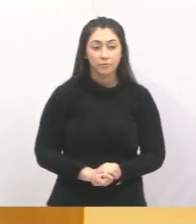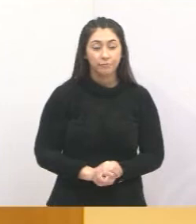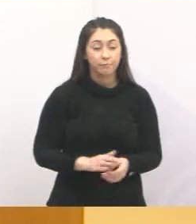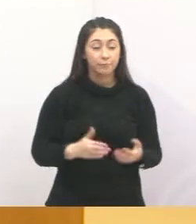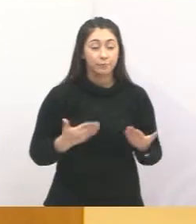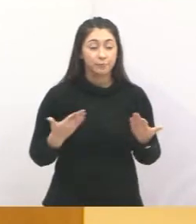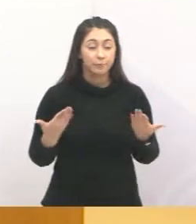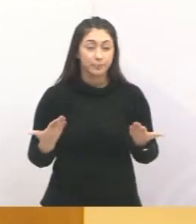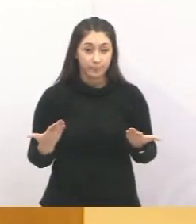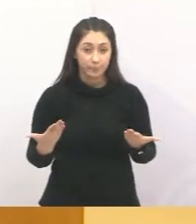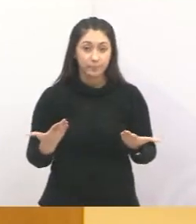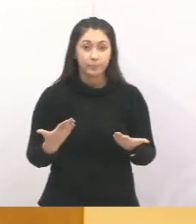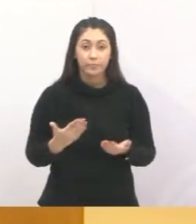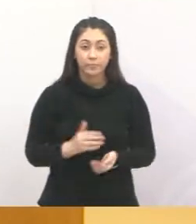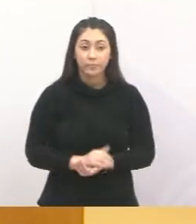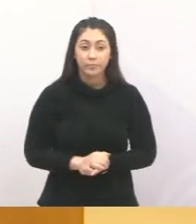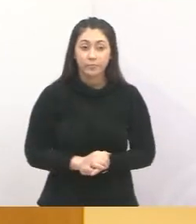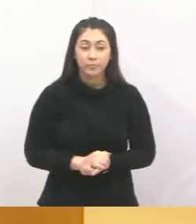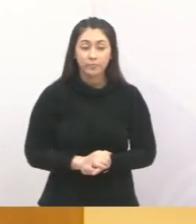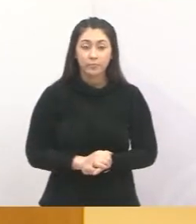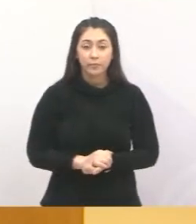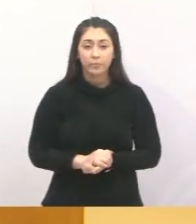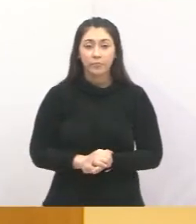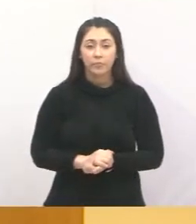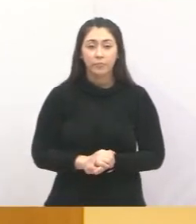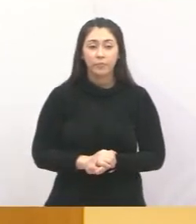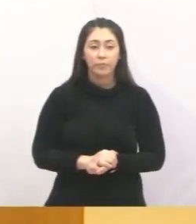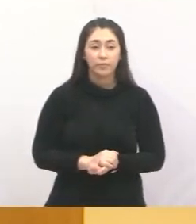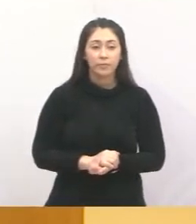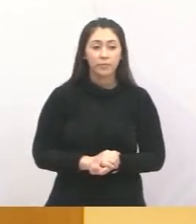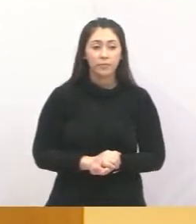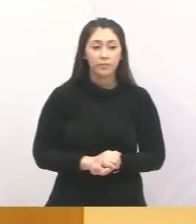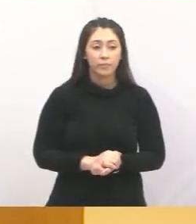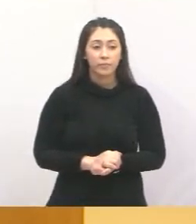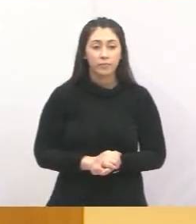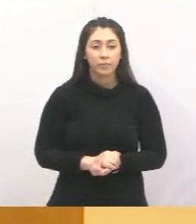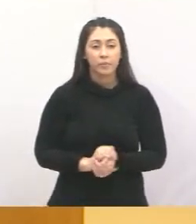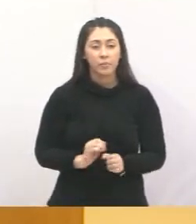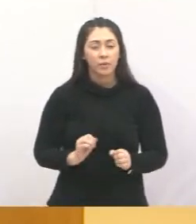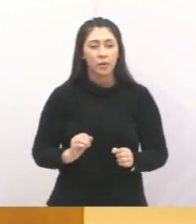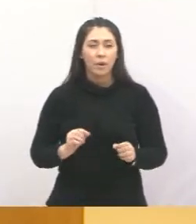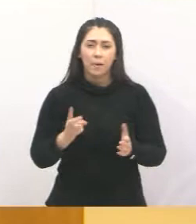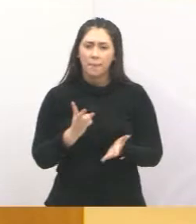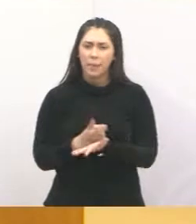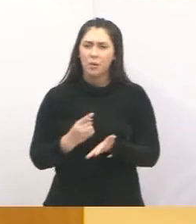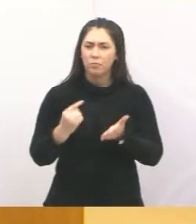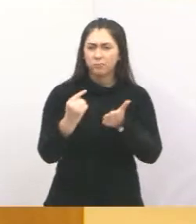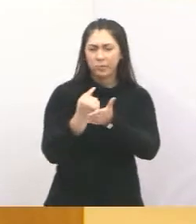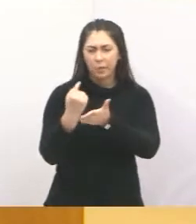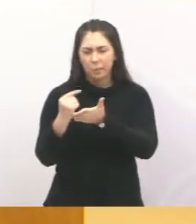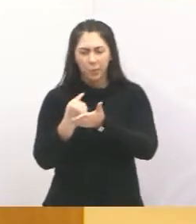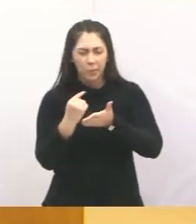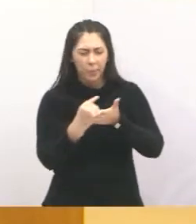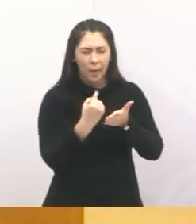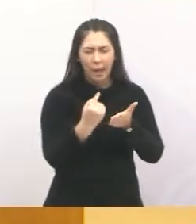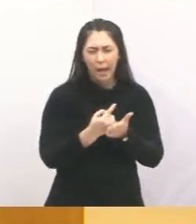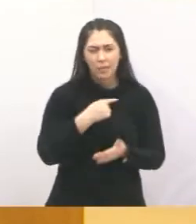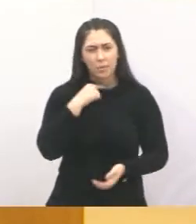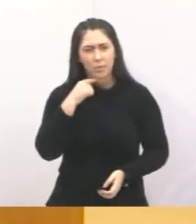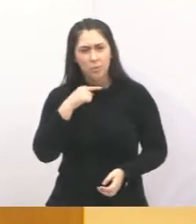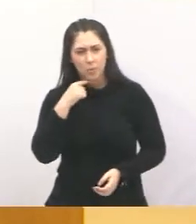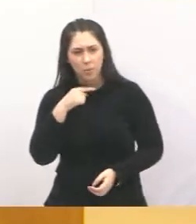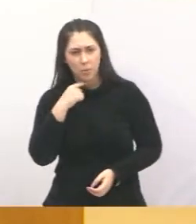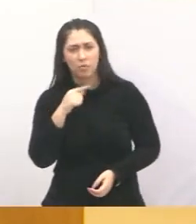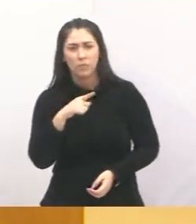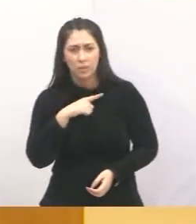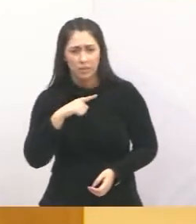Dessa forma, a fim de que possam ser superados os questionamentos ainda existentes sobre